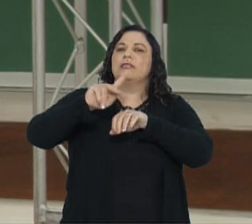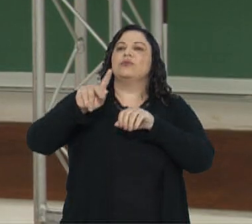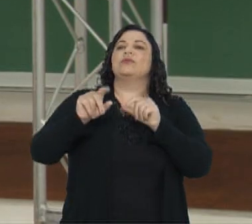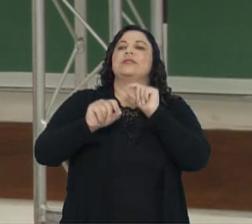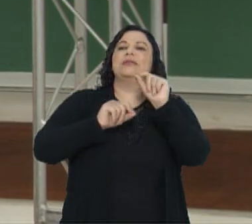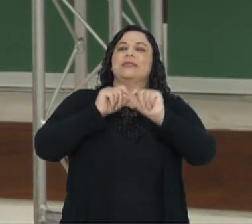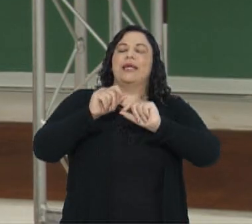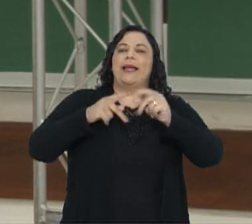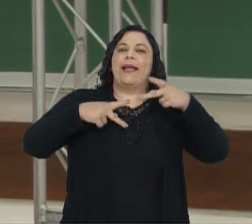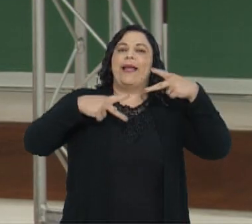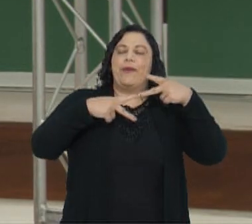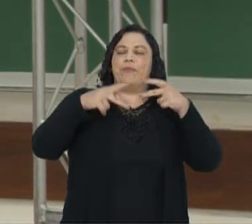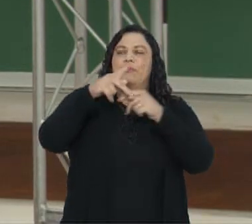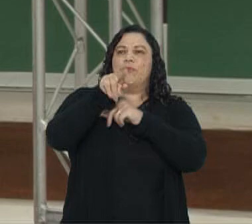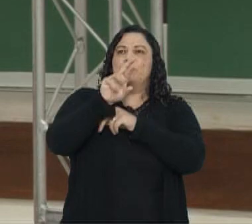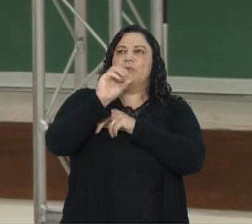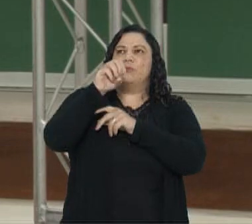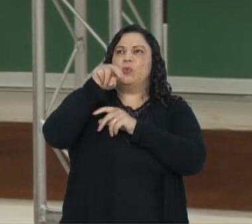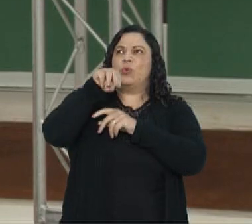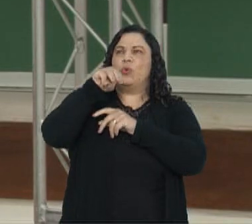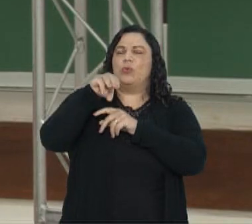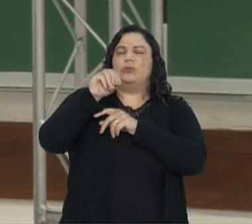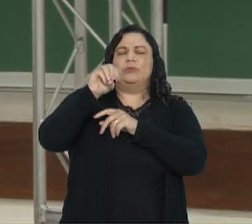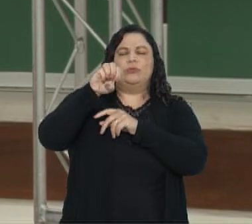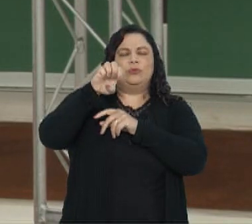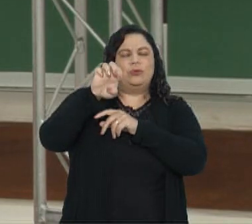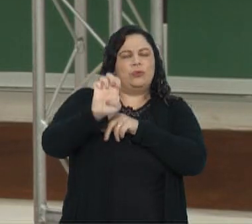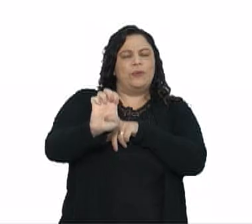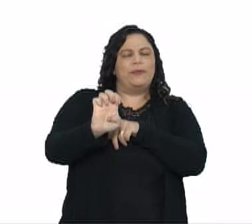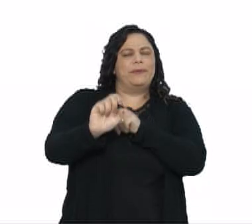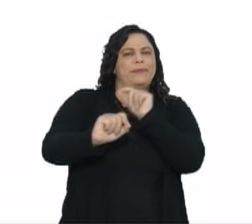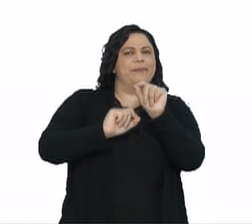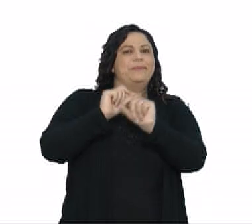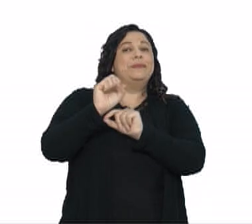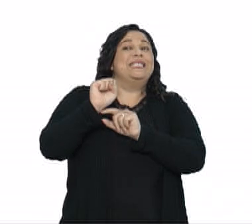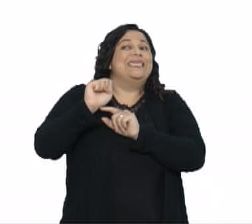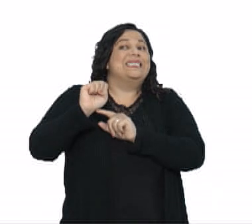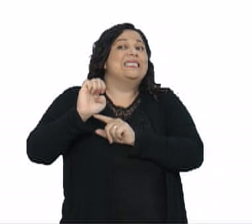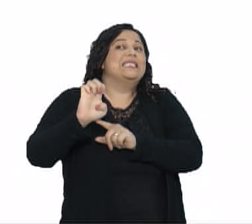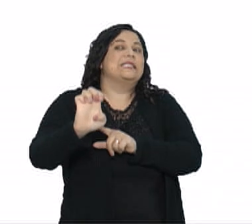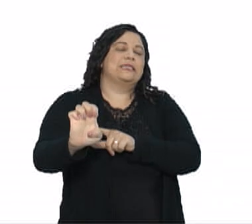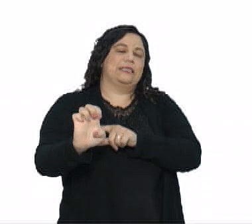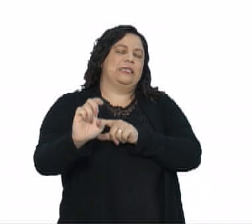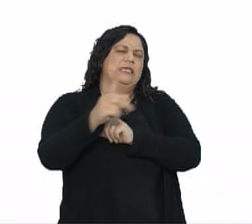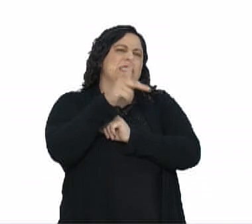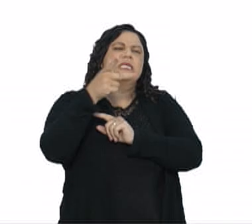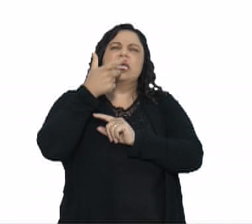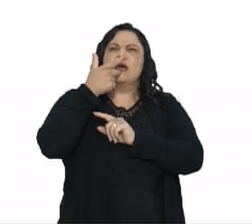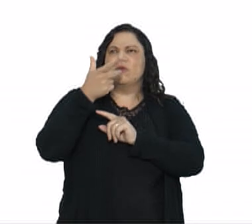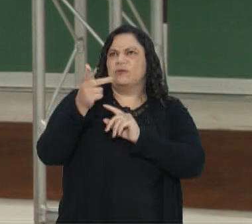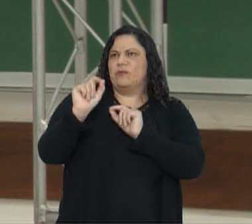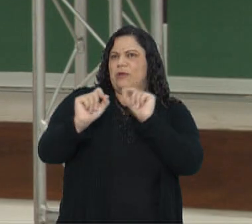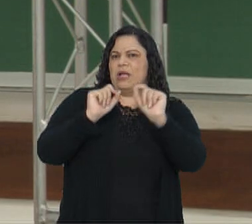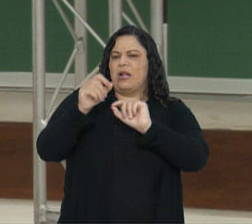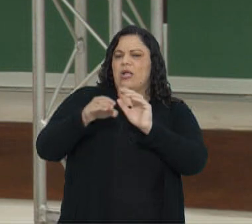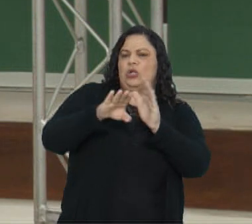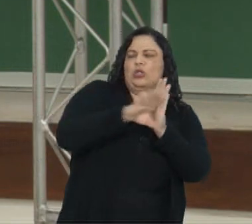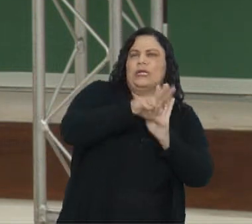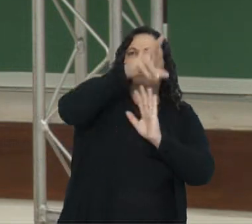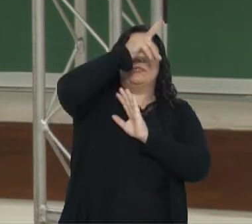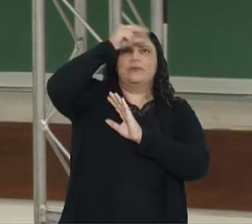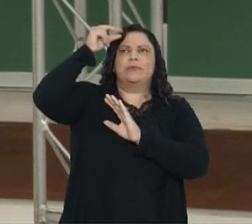é o índice de indeterminação. Não se fala da chegada do prefeito no jornal local. Facinho,